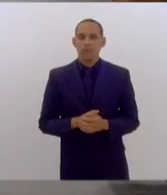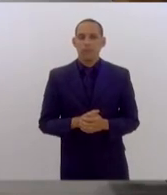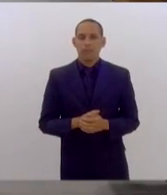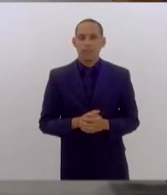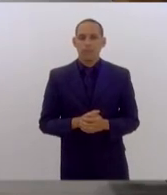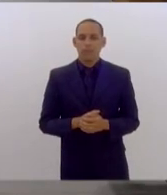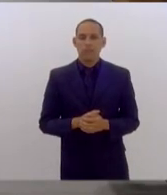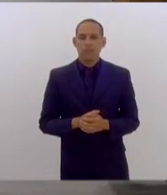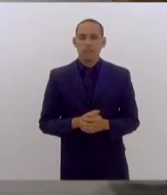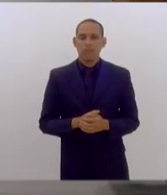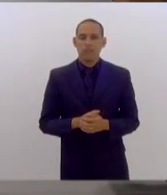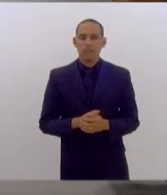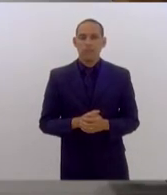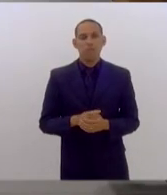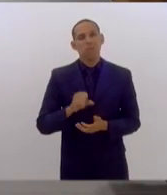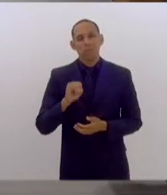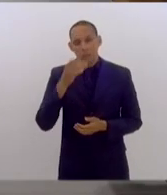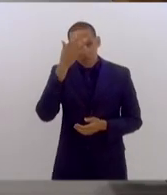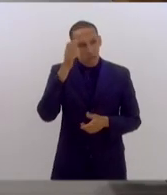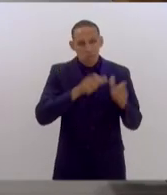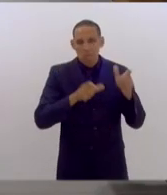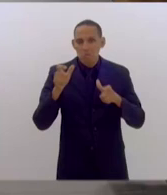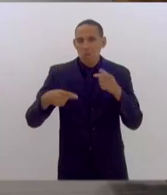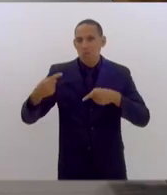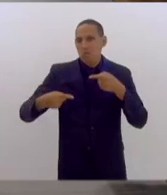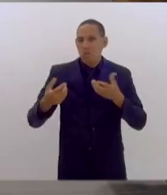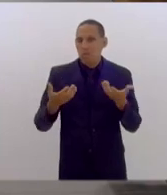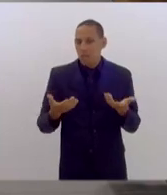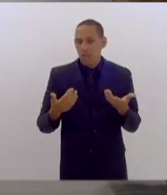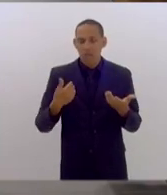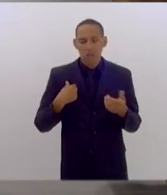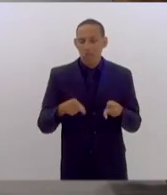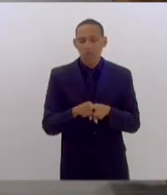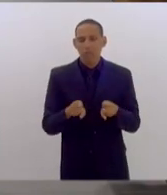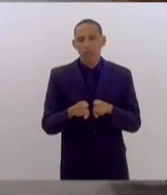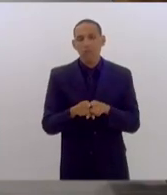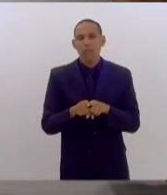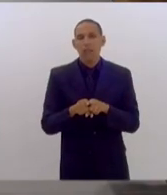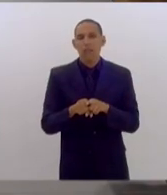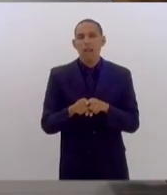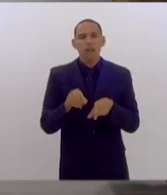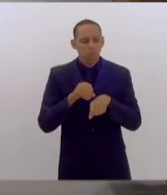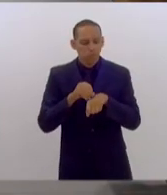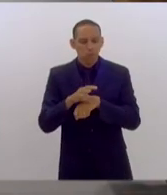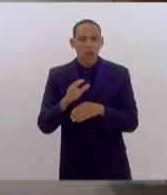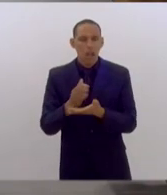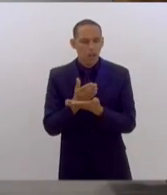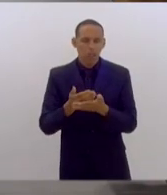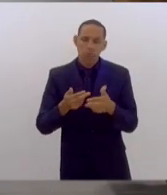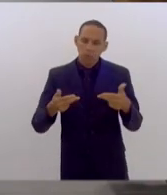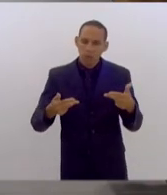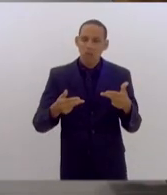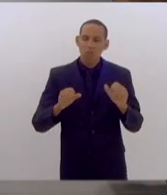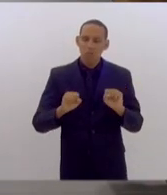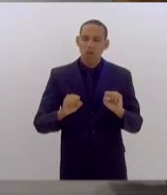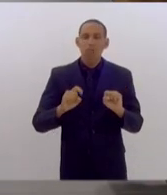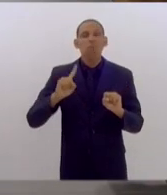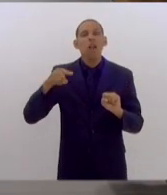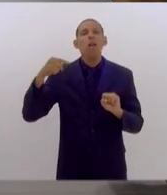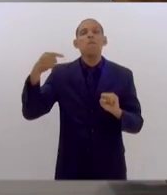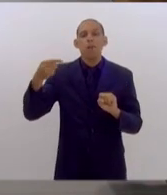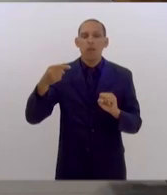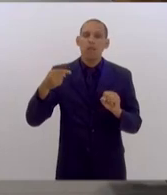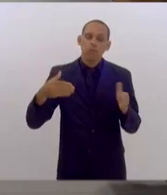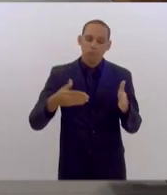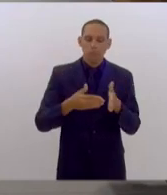e a gente quem quiser discutir alguma parte como eu quero e já deixar alguma contribuição e aí depois posteriores